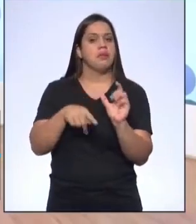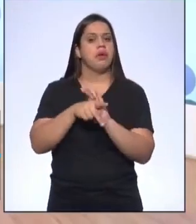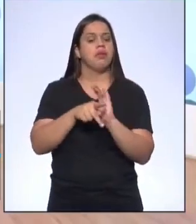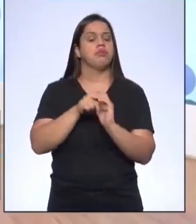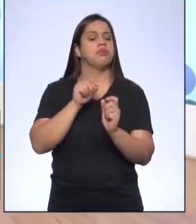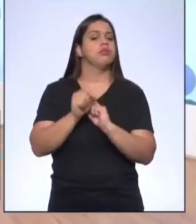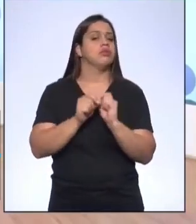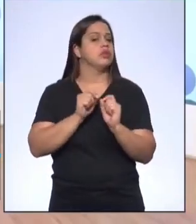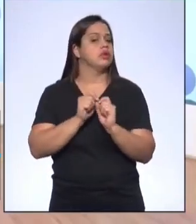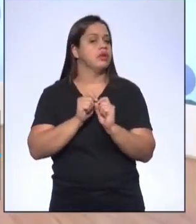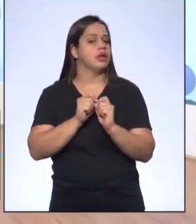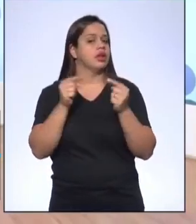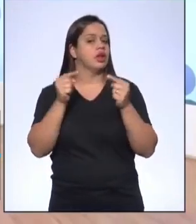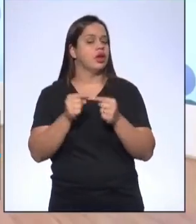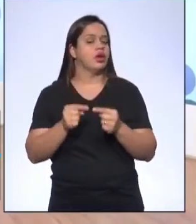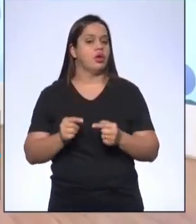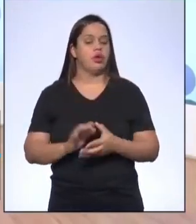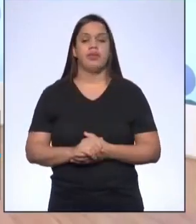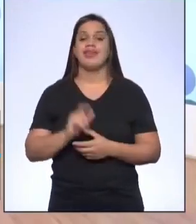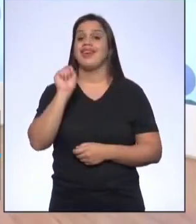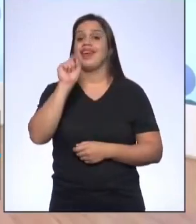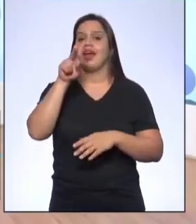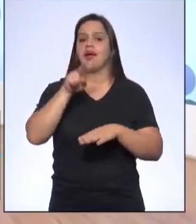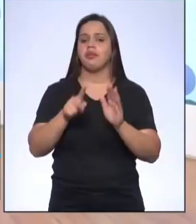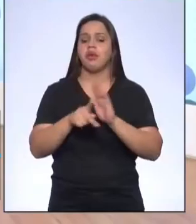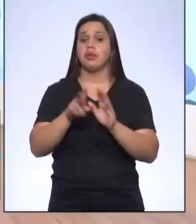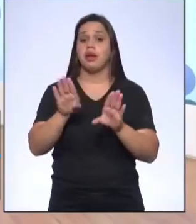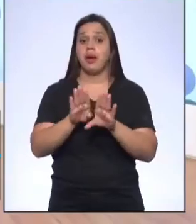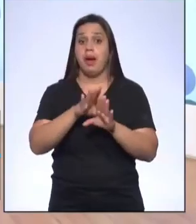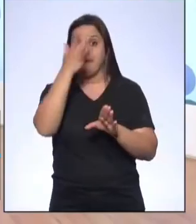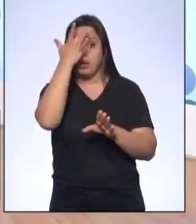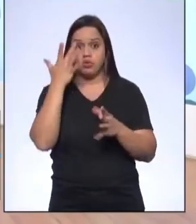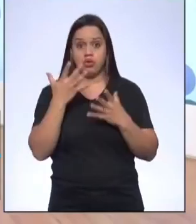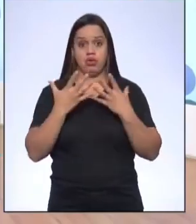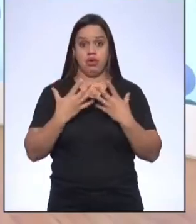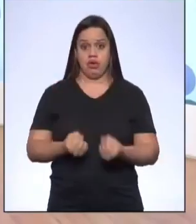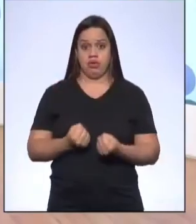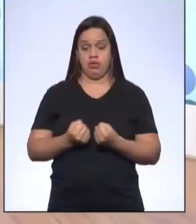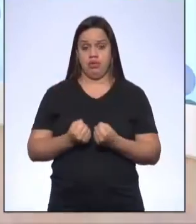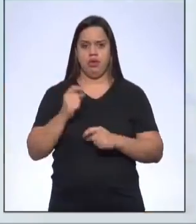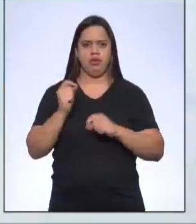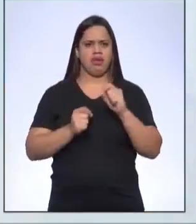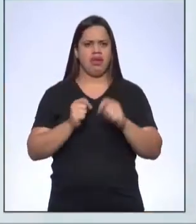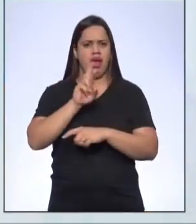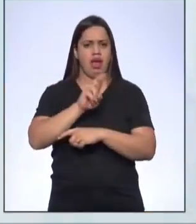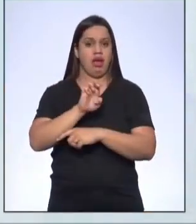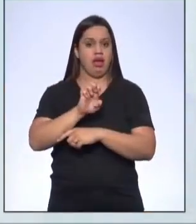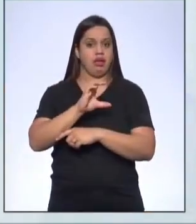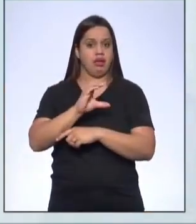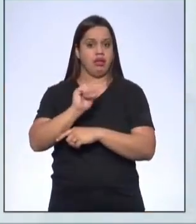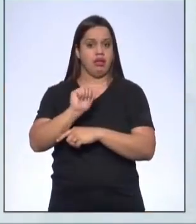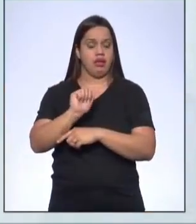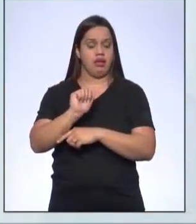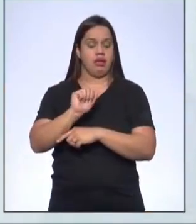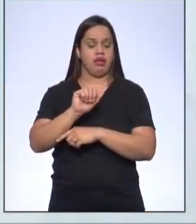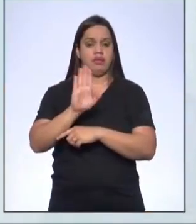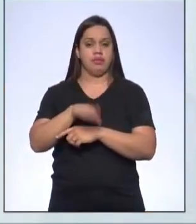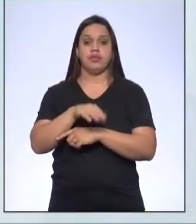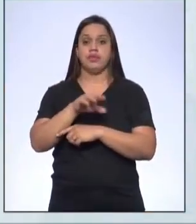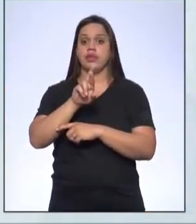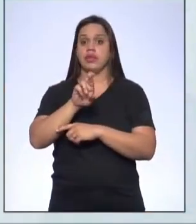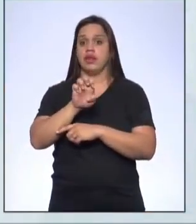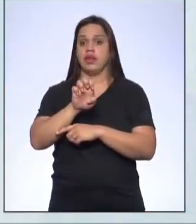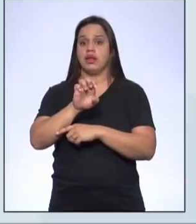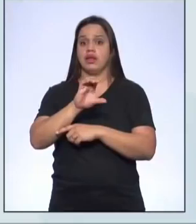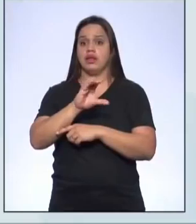Então, quem será aí que é o emissor? Né? E o receptor? que será que vem receptor, Acho que Mônica? vem de receber. Receber.